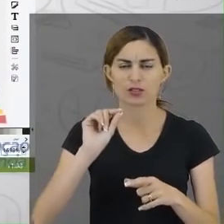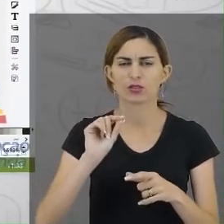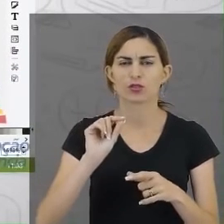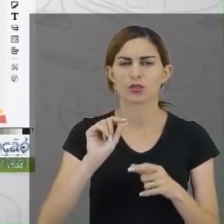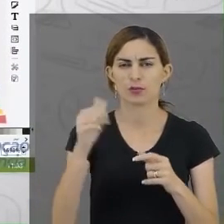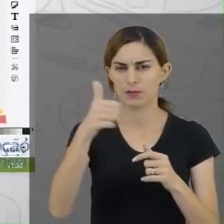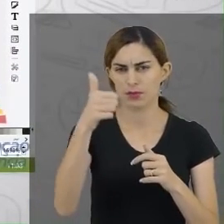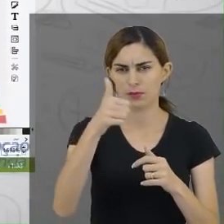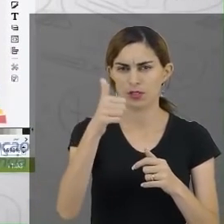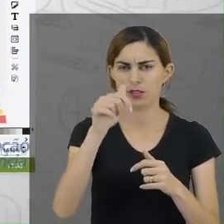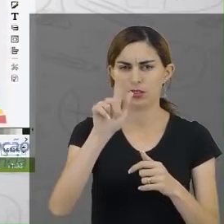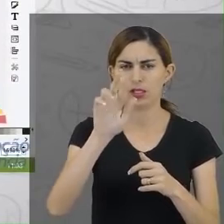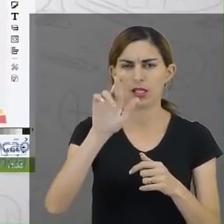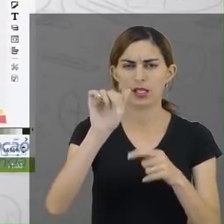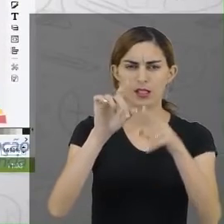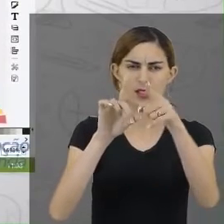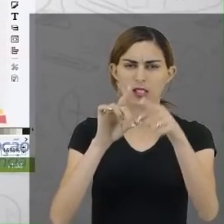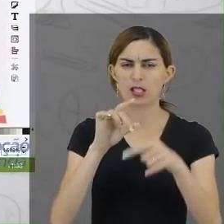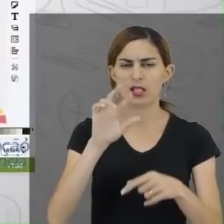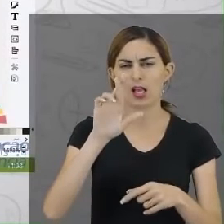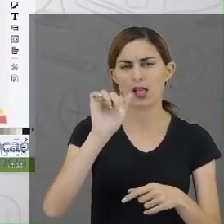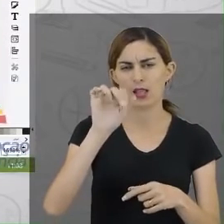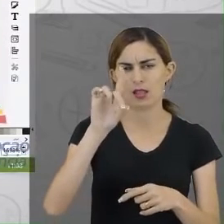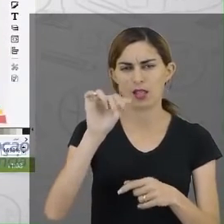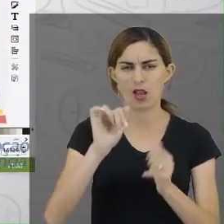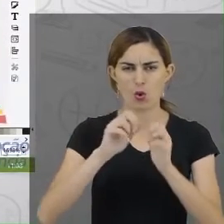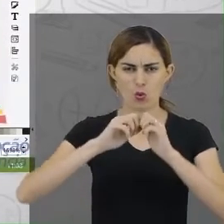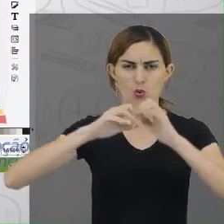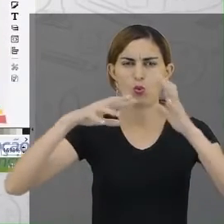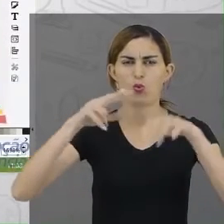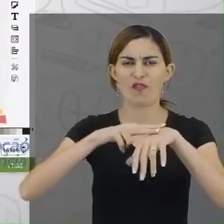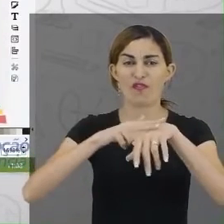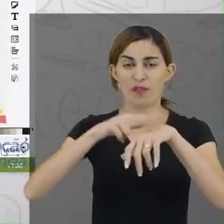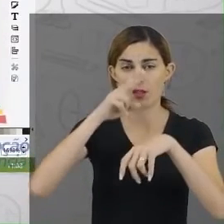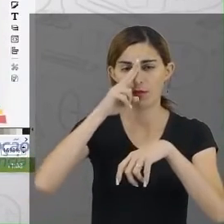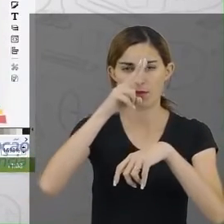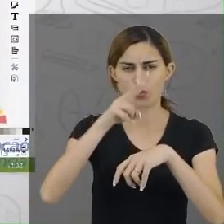selecionar aqui primeiramente gradiente radial.